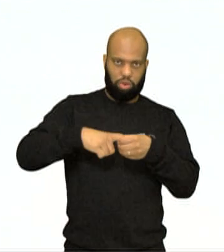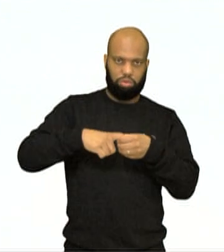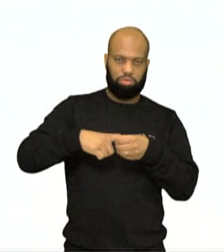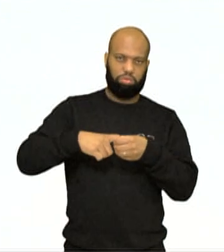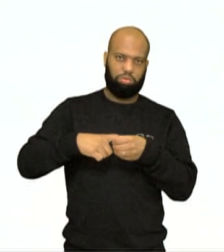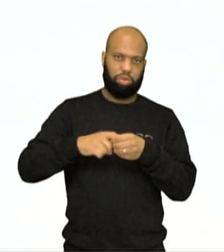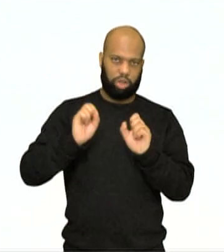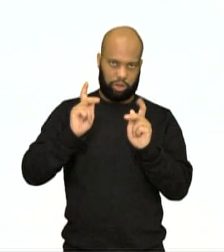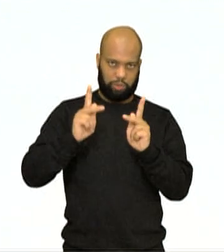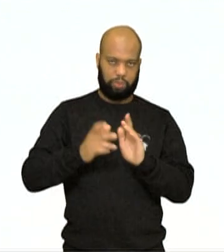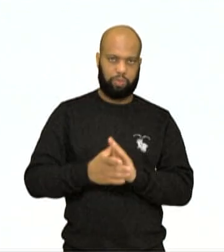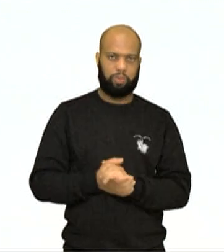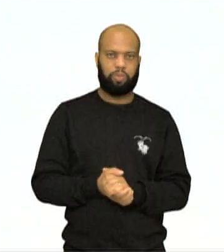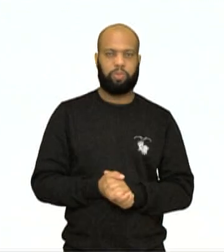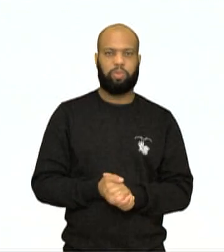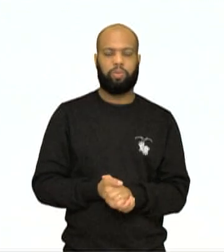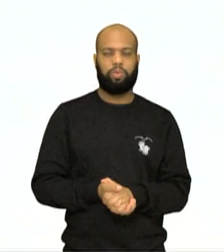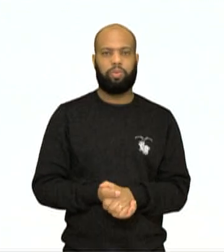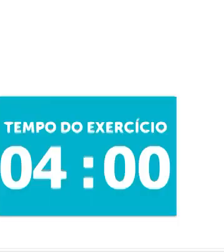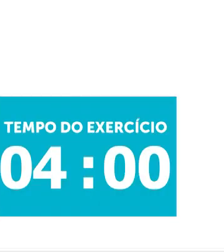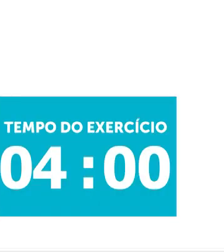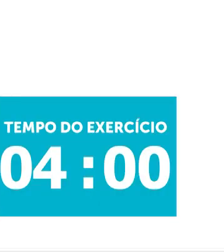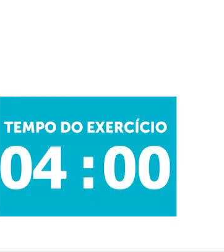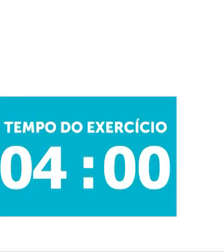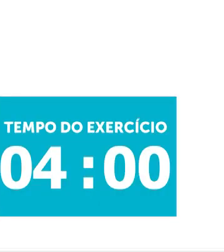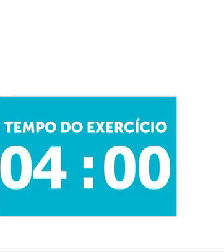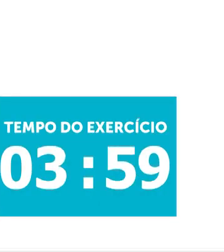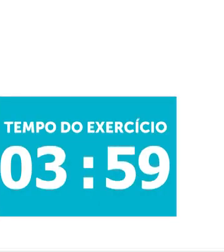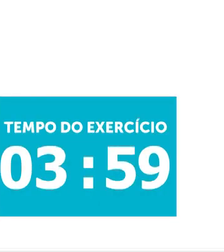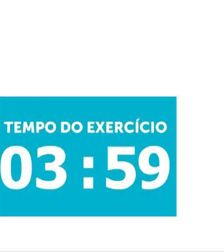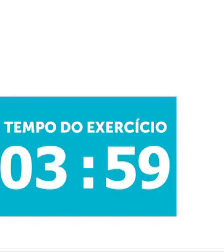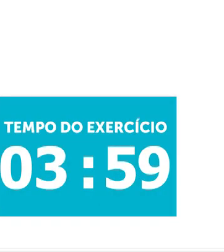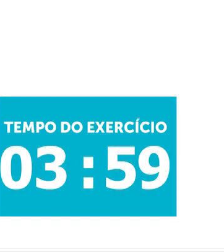para o seu professor. Vou dar um tempinho e a gente já volta.